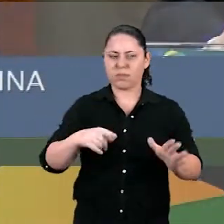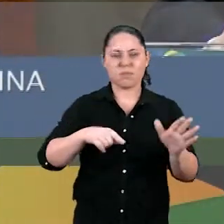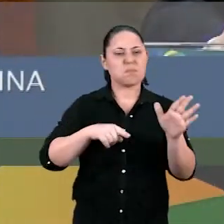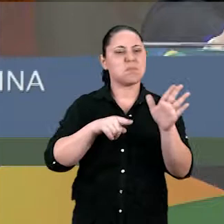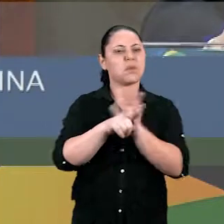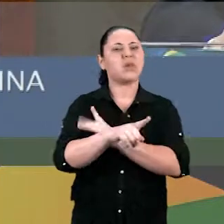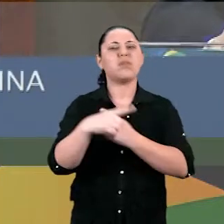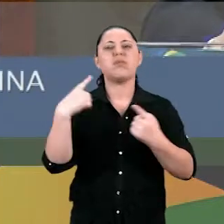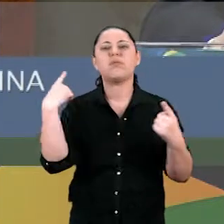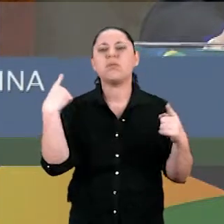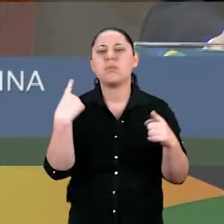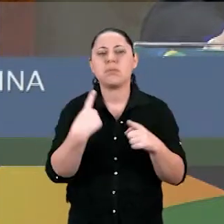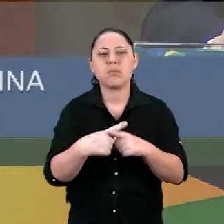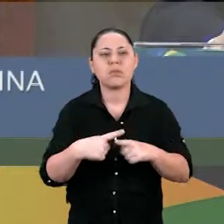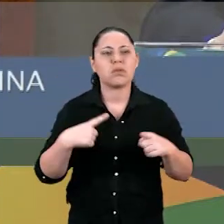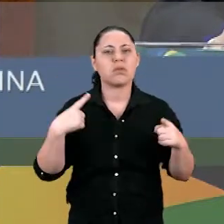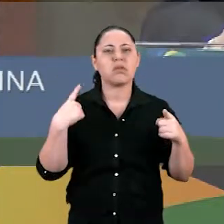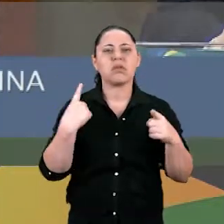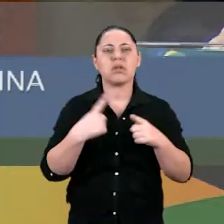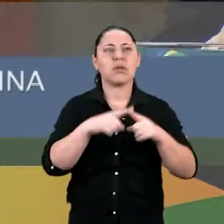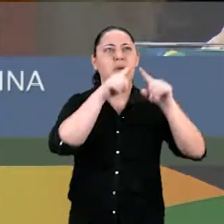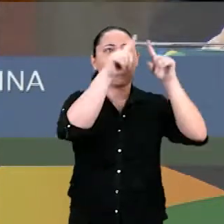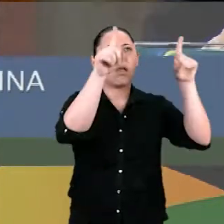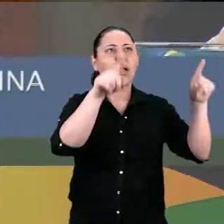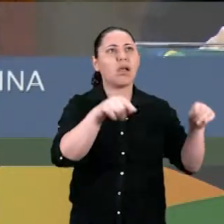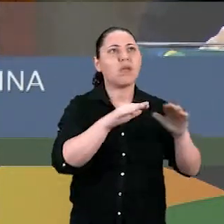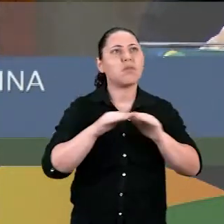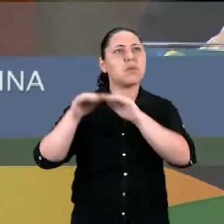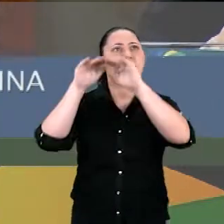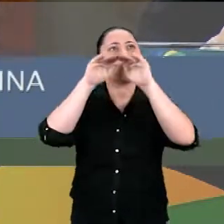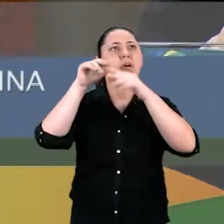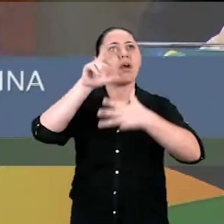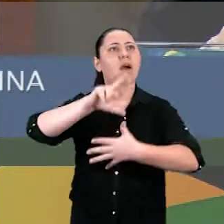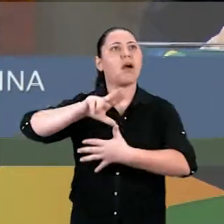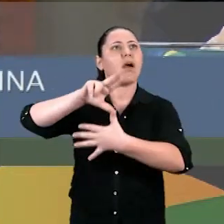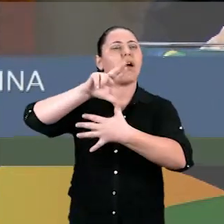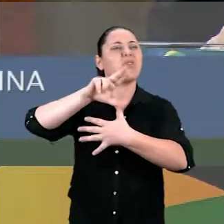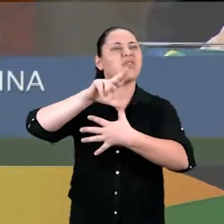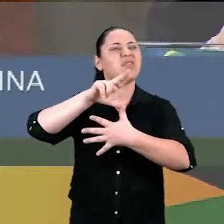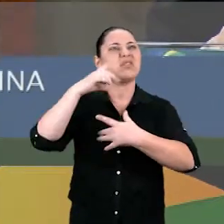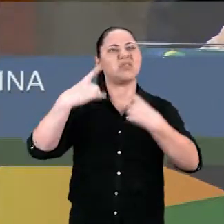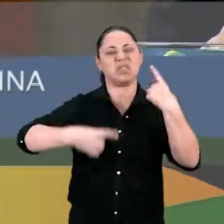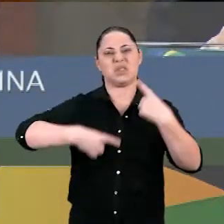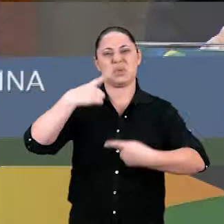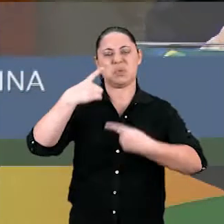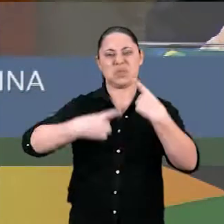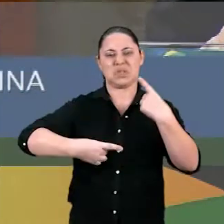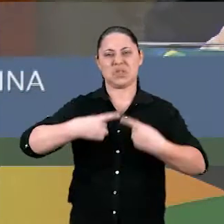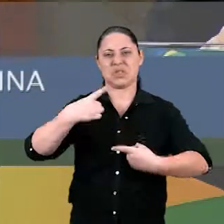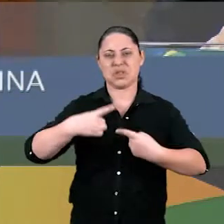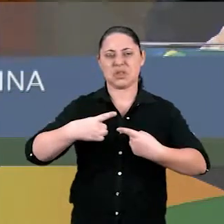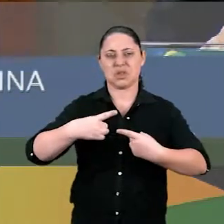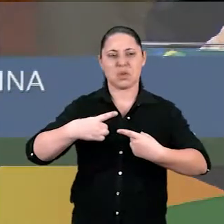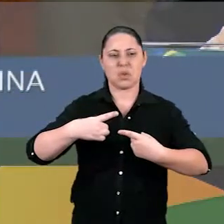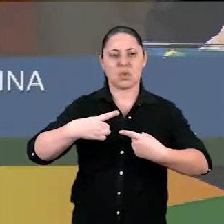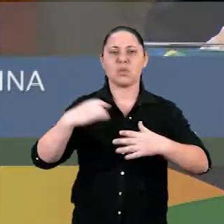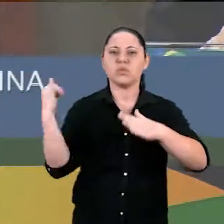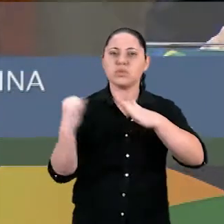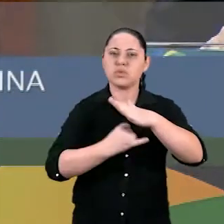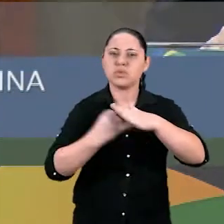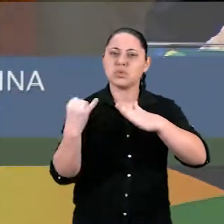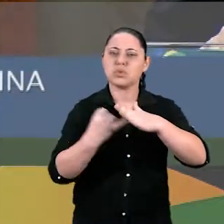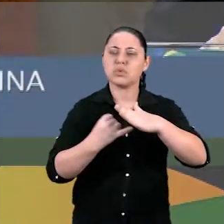Mas vocês devem estar se perguntando por que esse cidadão está num painel sobre democracia na América Latina tratando da posição